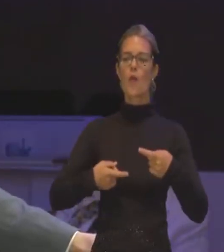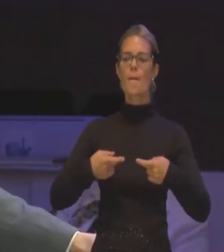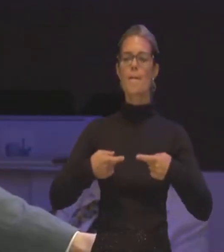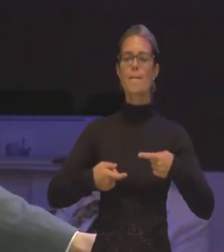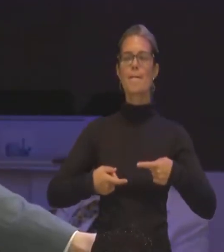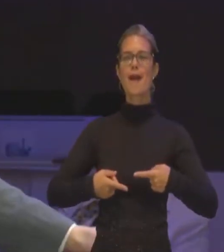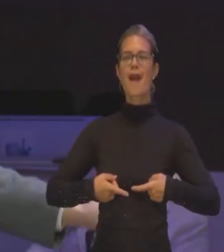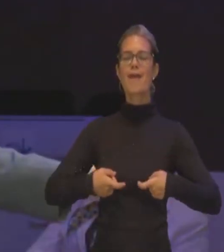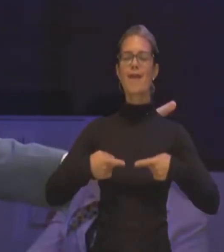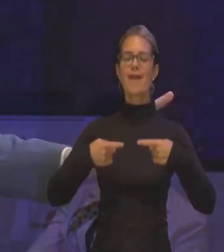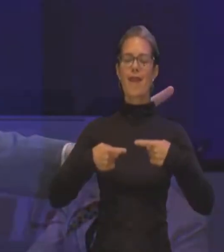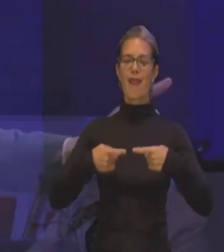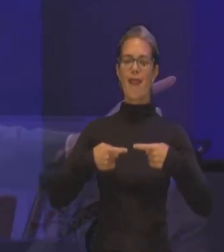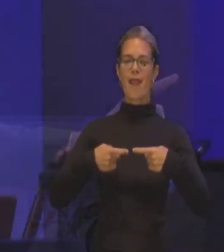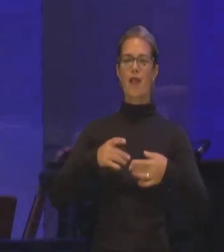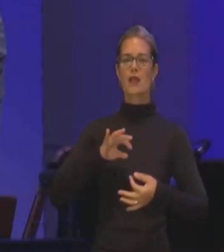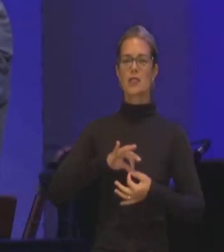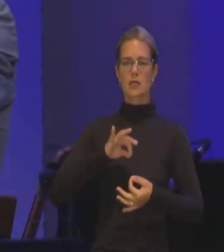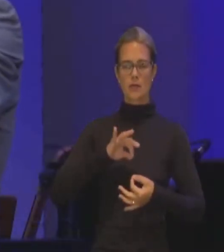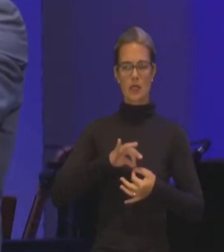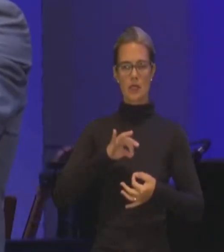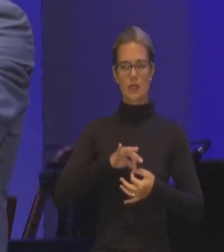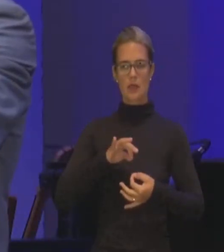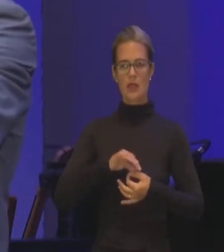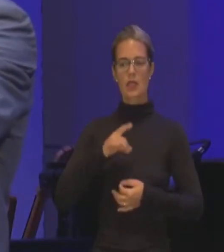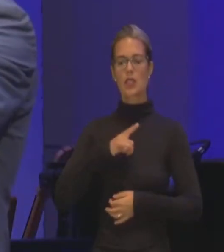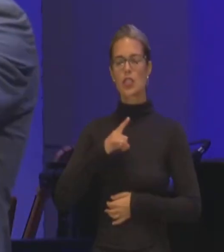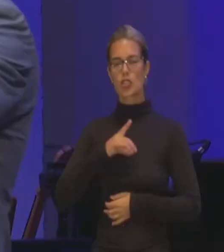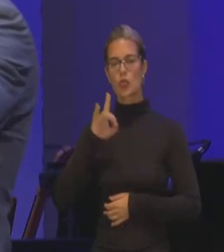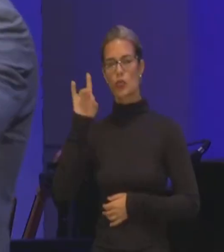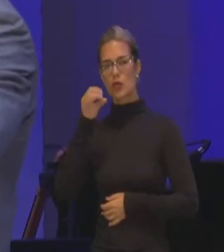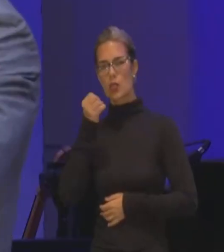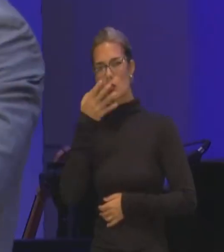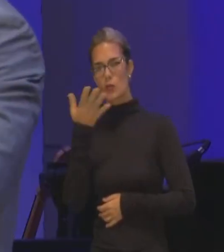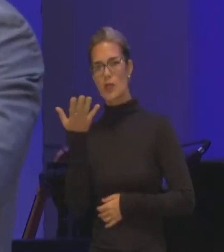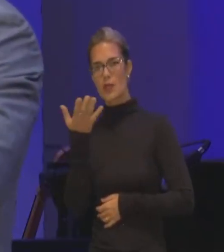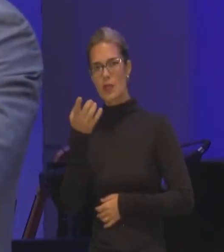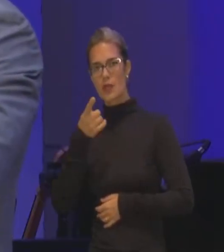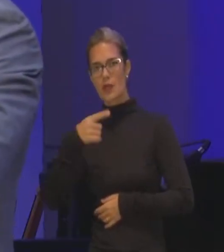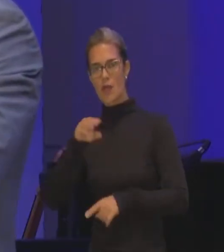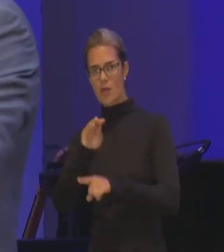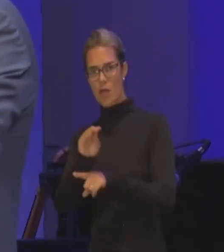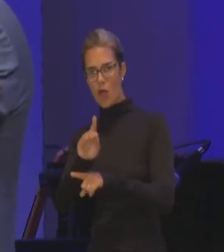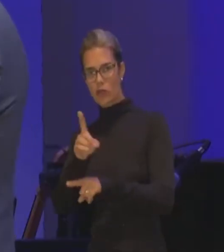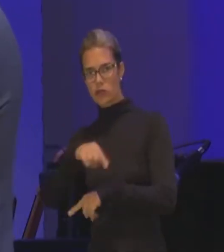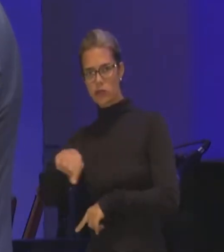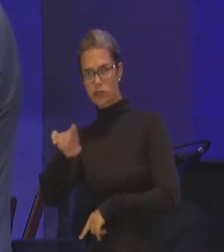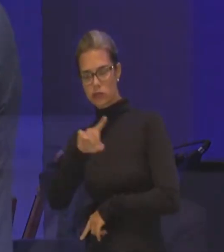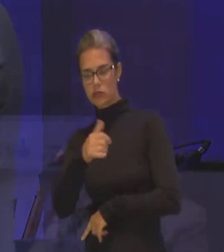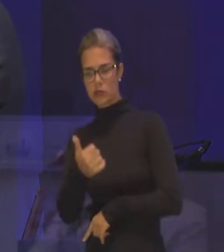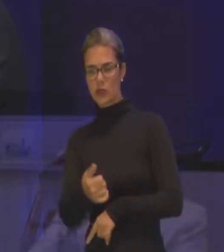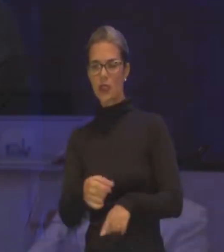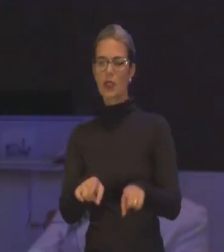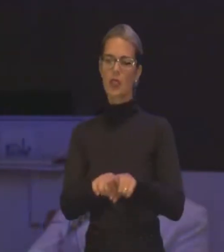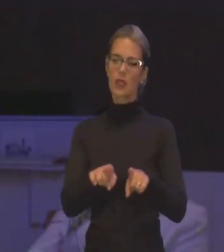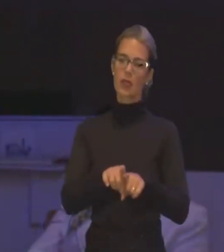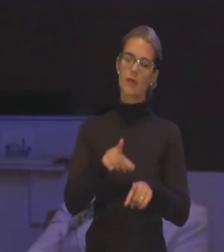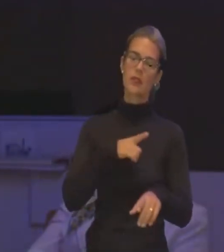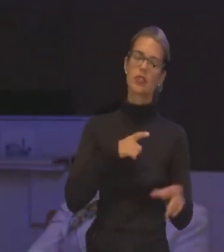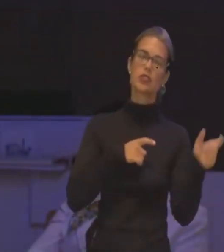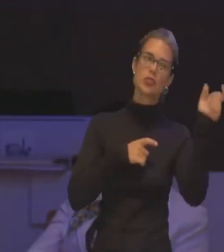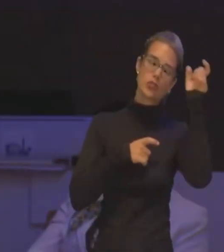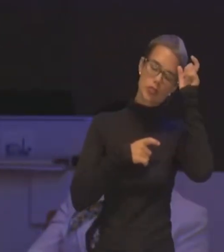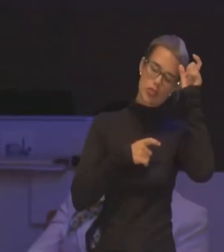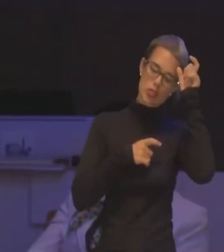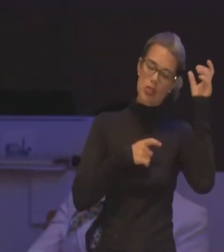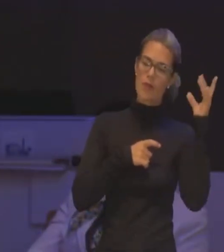espiritual, em que eu pude aprender que existia um Deus bom que queria o nosso bem. Ao mesmo tempo existia o diabo,